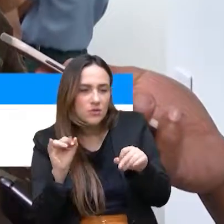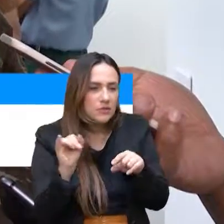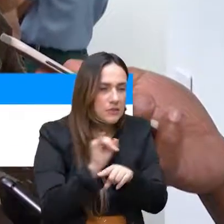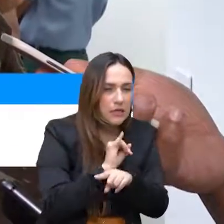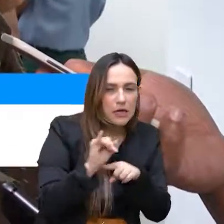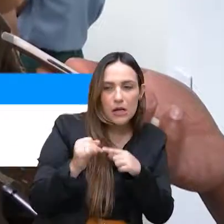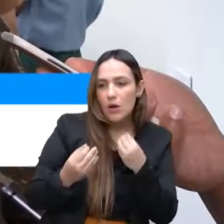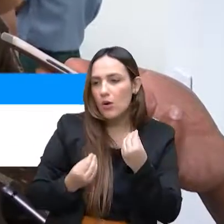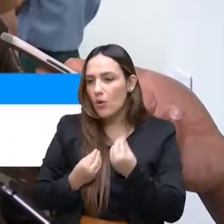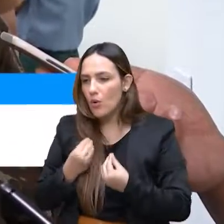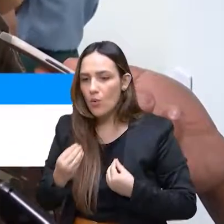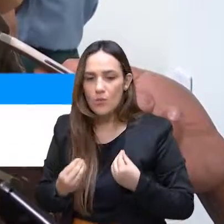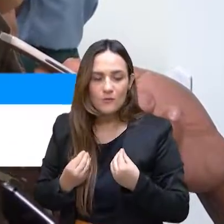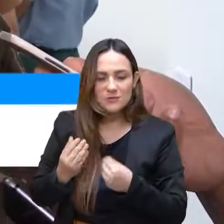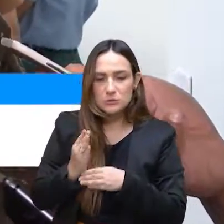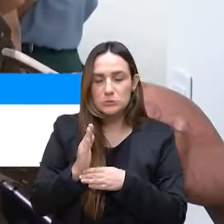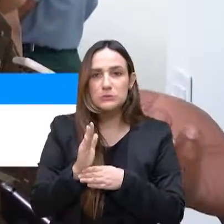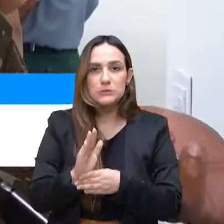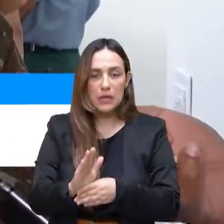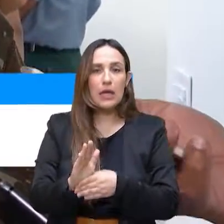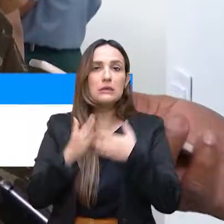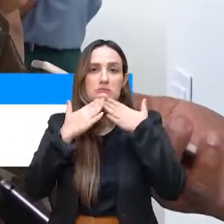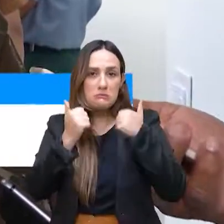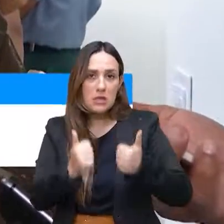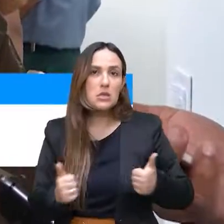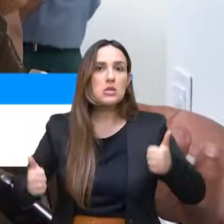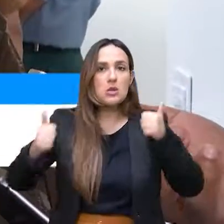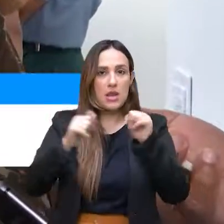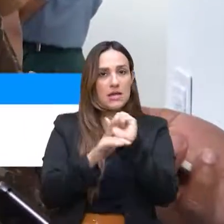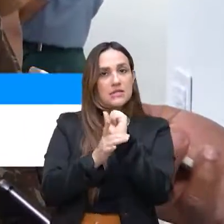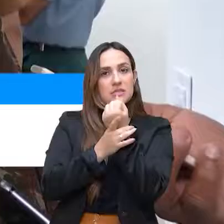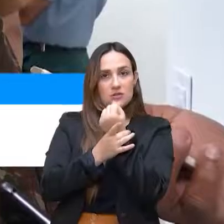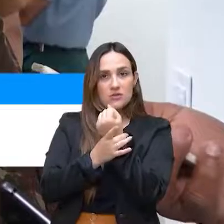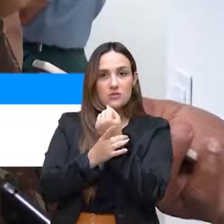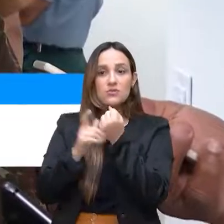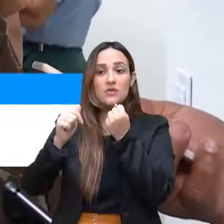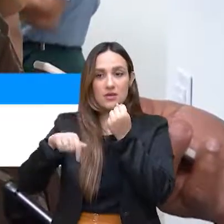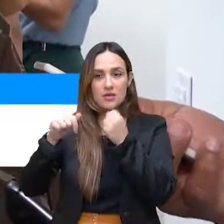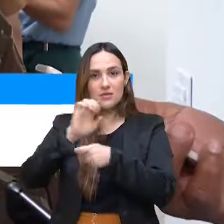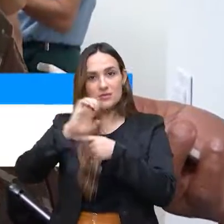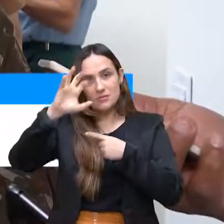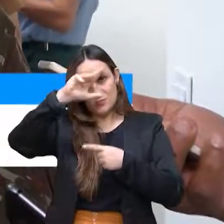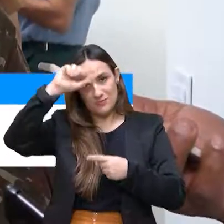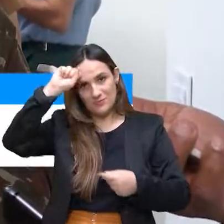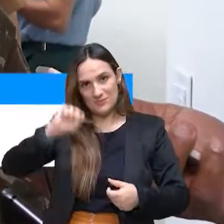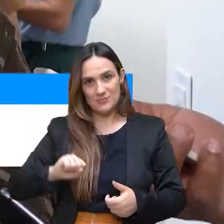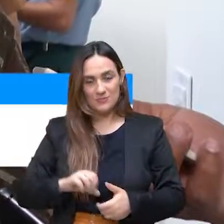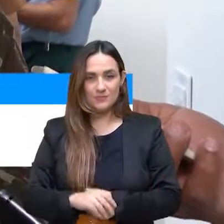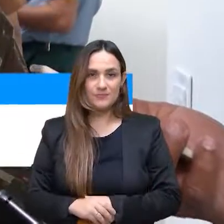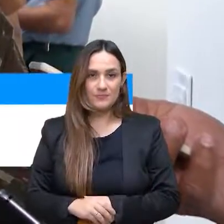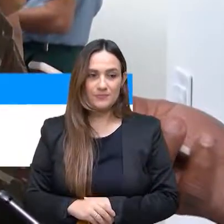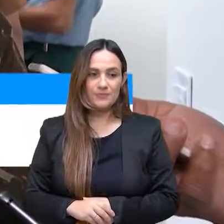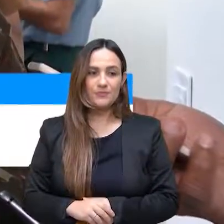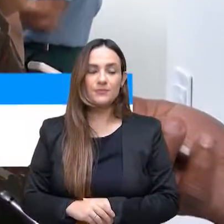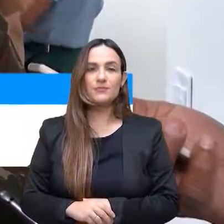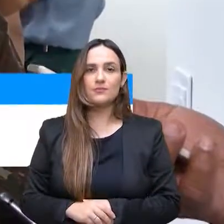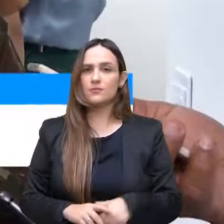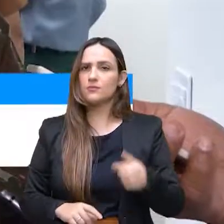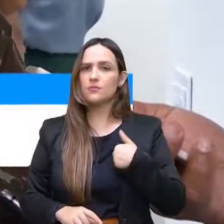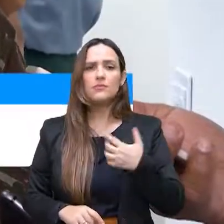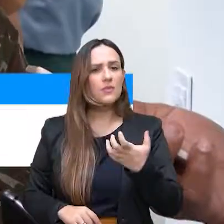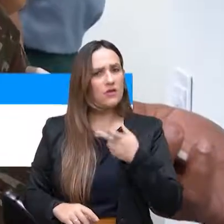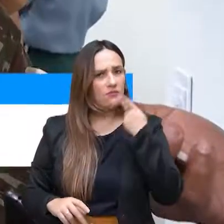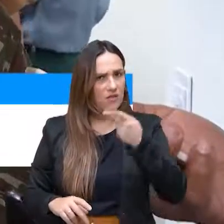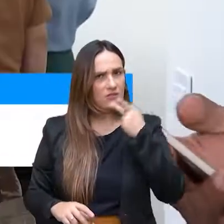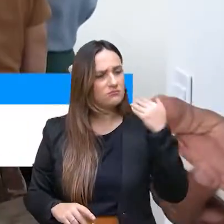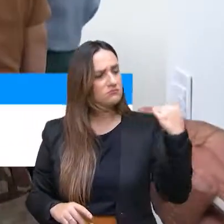para situações de logística, para apoiar todas as ações que contribuam para melhorar a segurança do cidadão aqui no